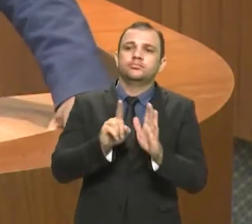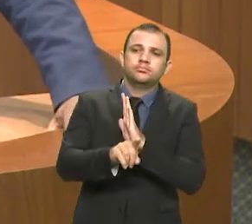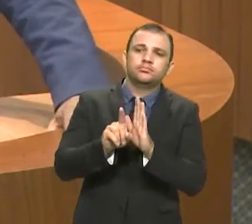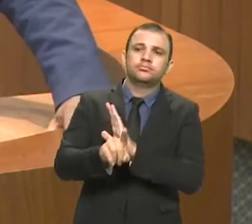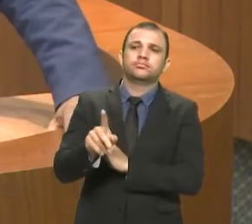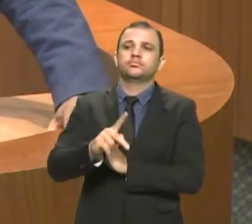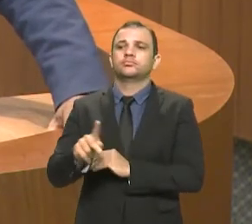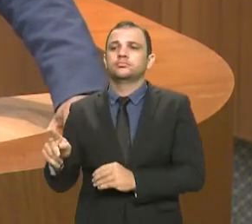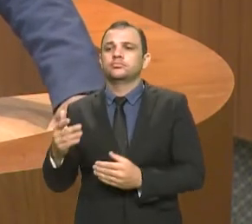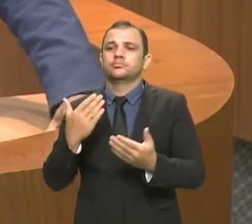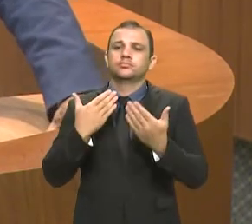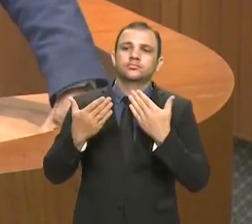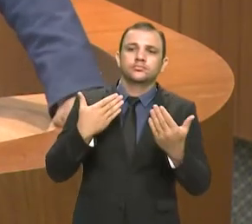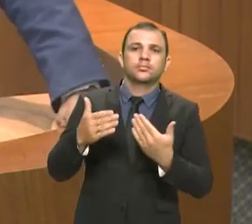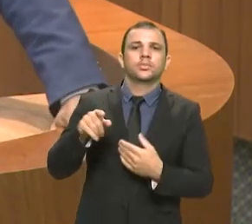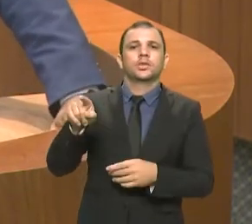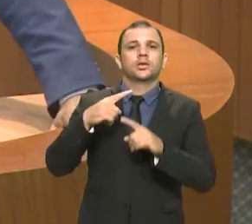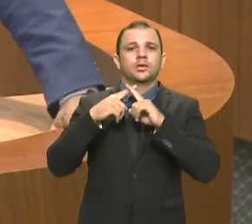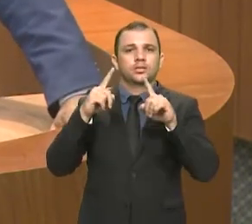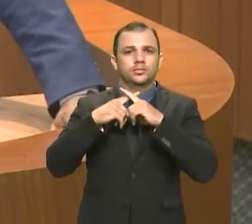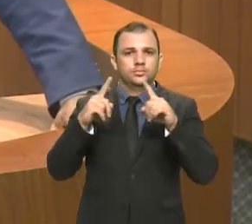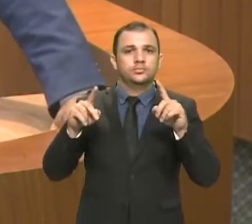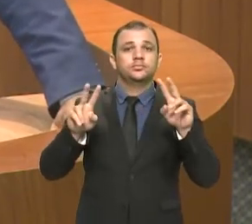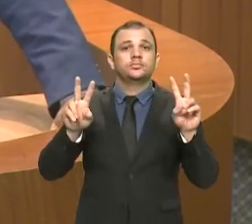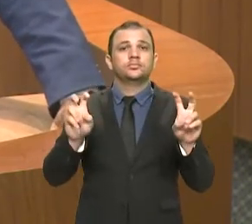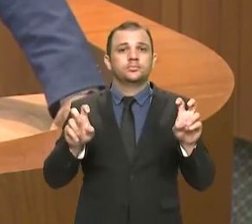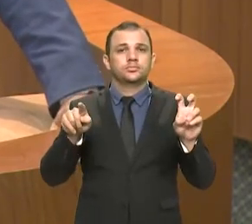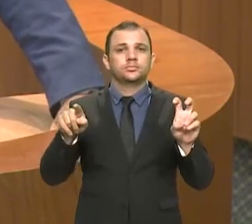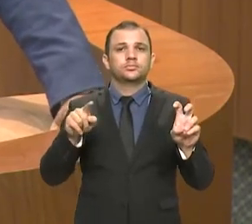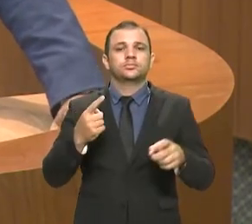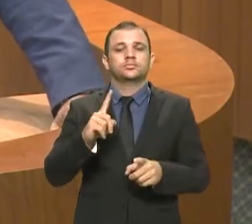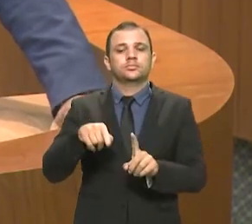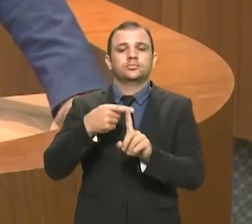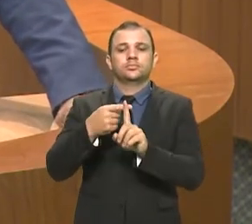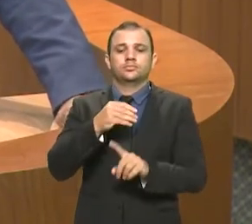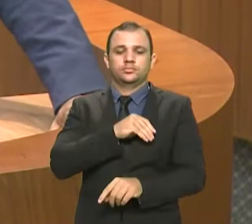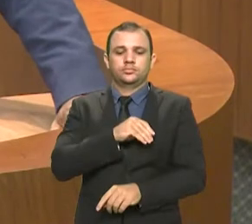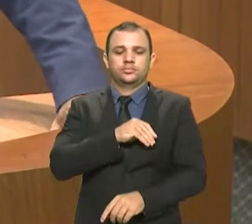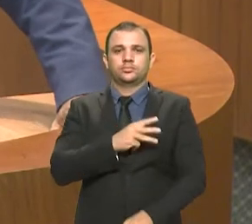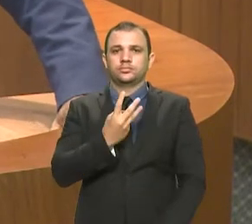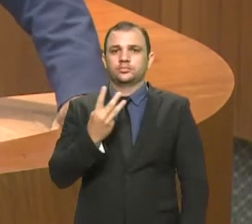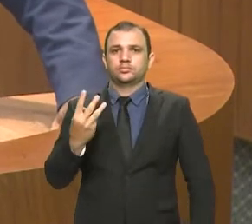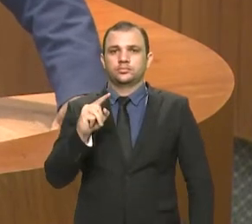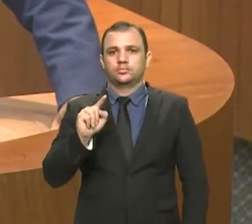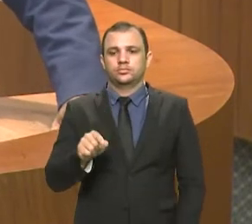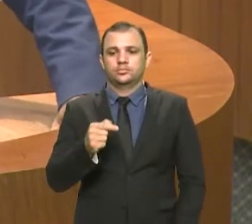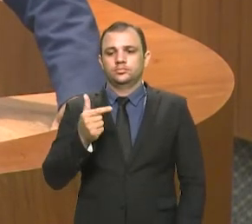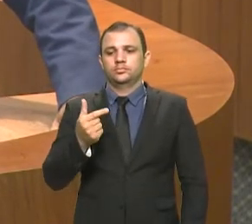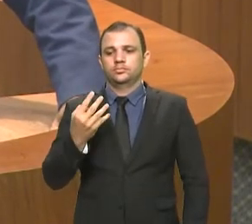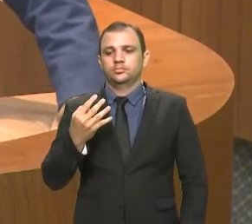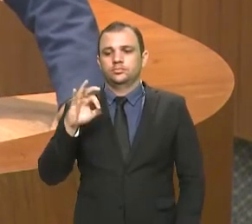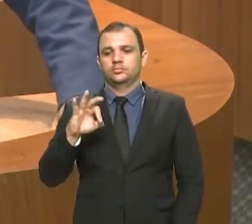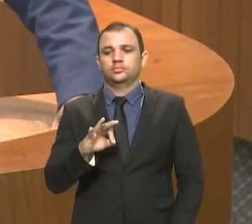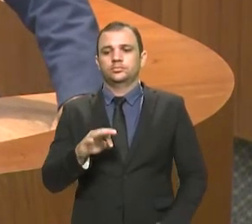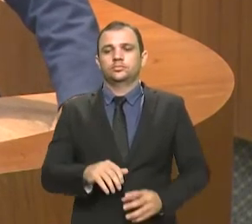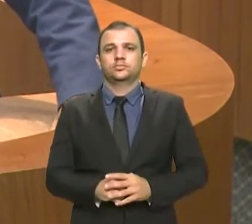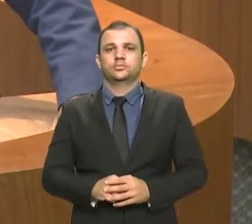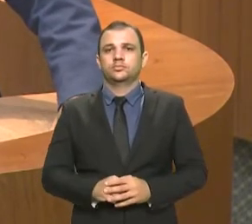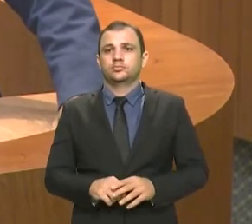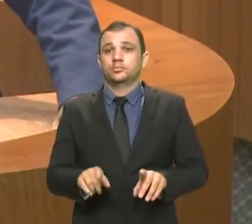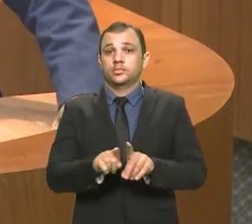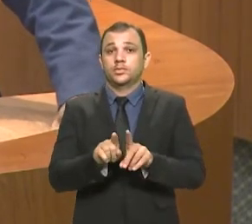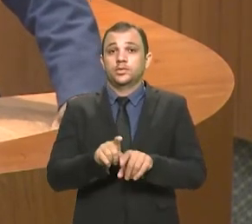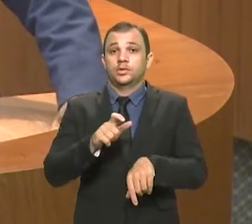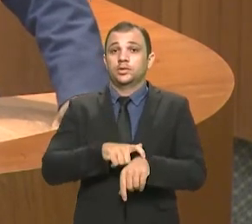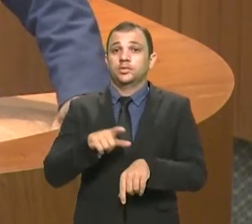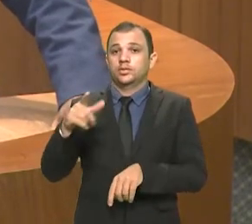e as reclamações dos professores com relação ao reajuste de 33,24%. No momento que estivemos em frente à prefeitura,